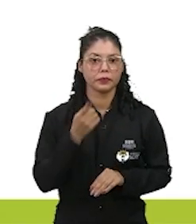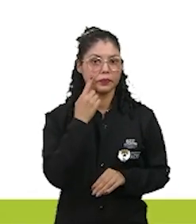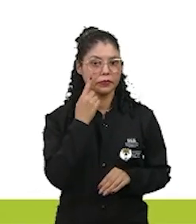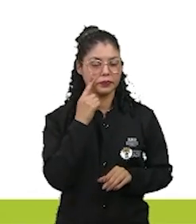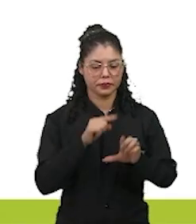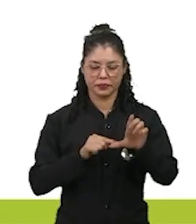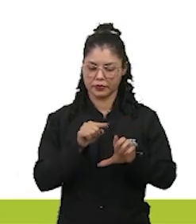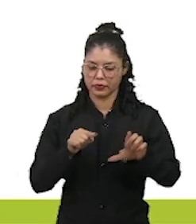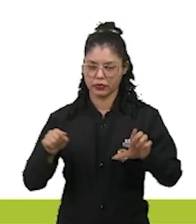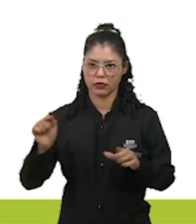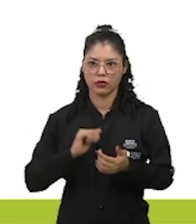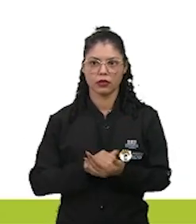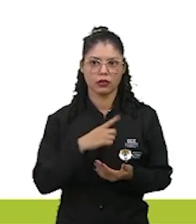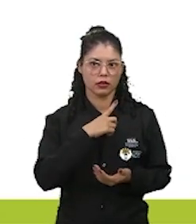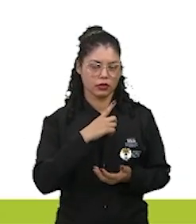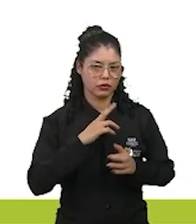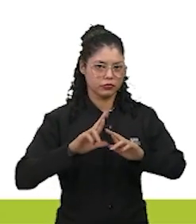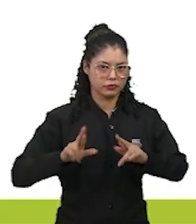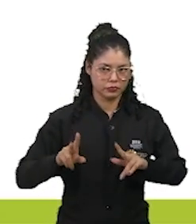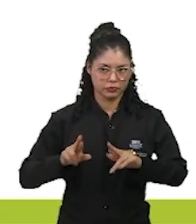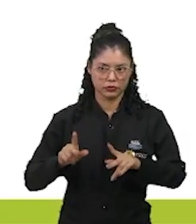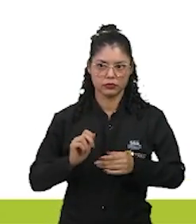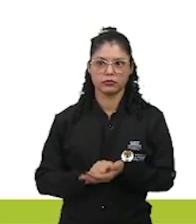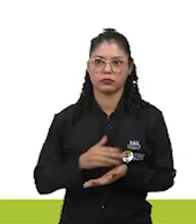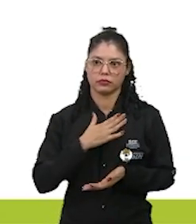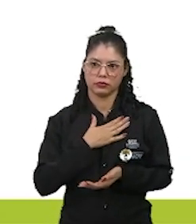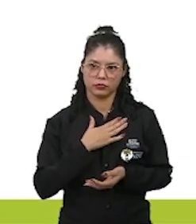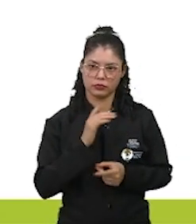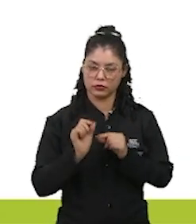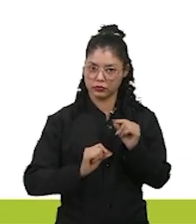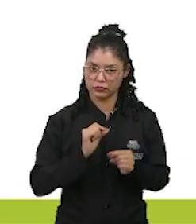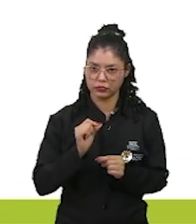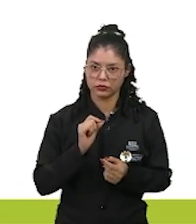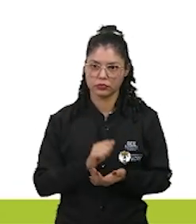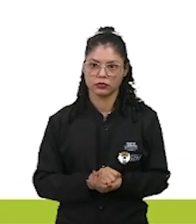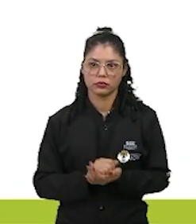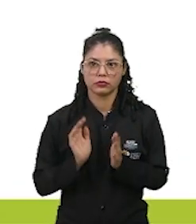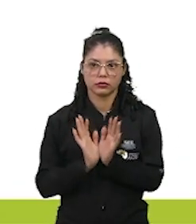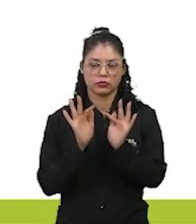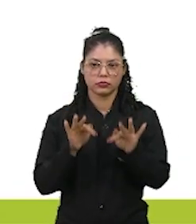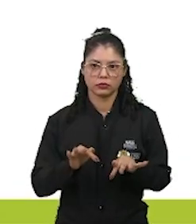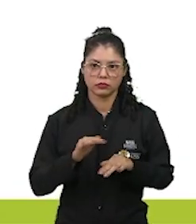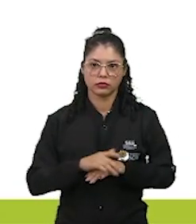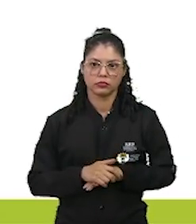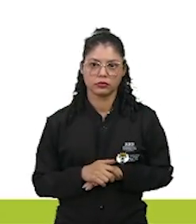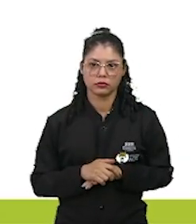aqui, se eu não me engano, questão de 2017, tá? Ele quer saber qual